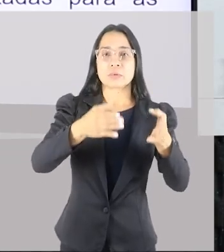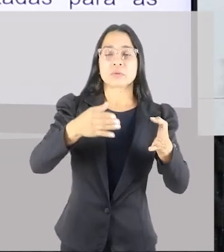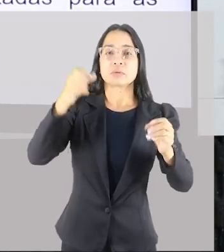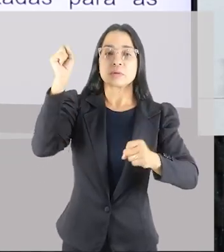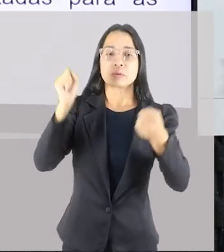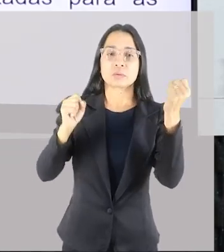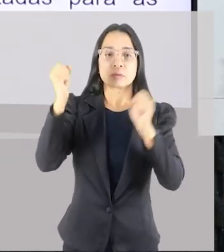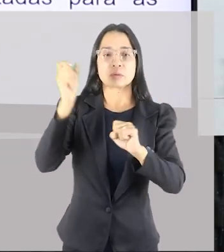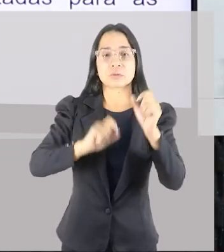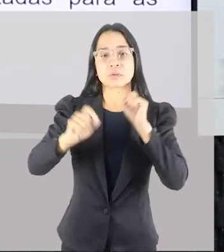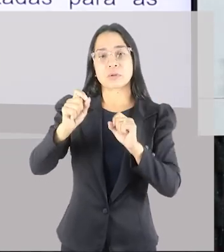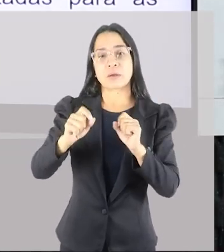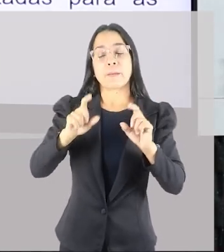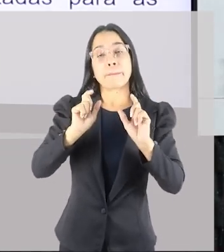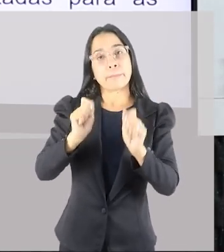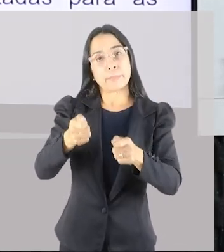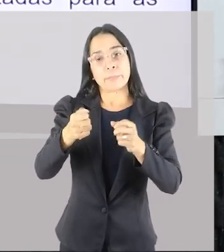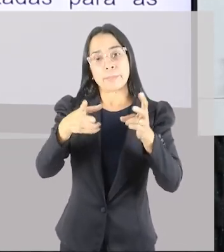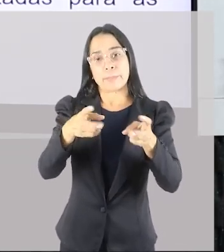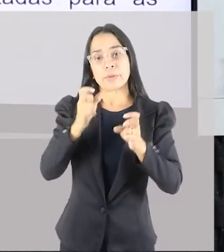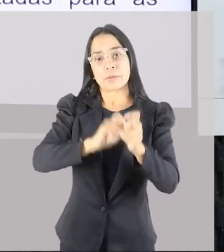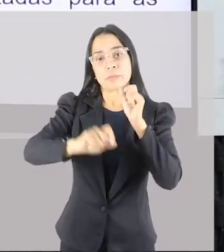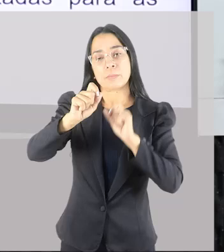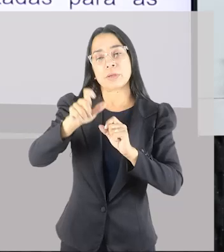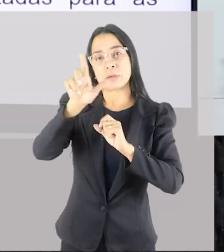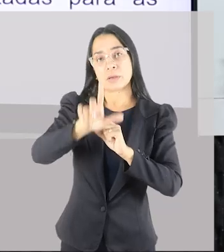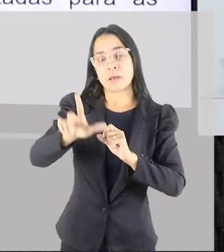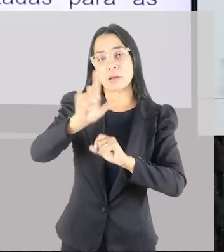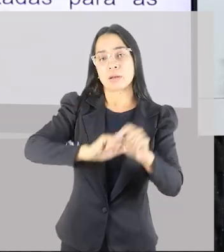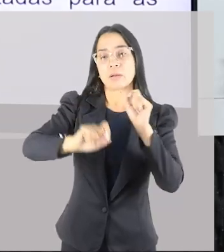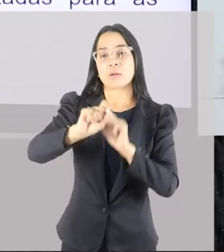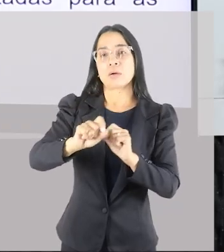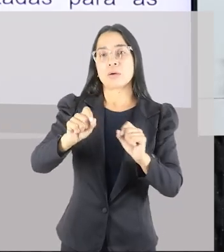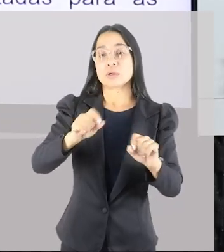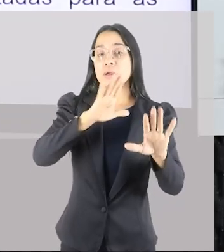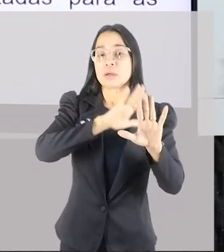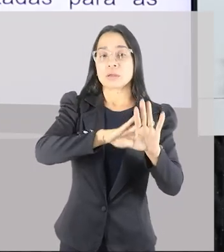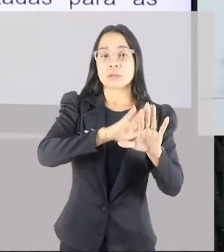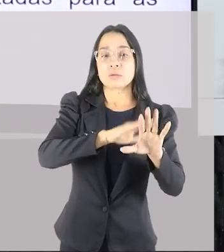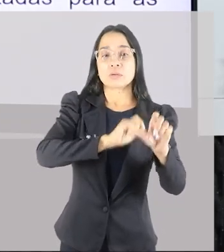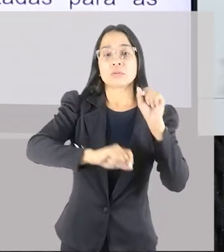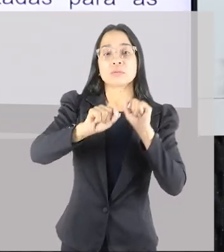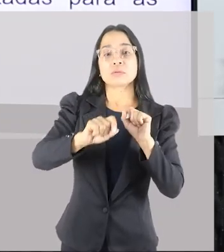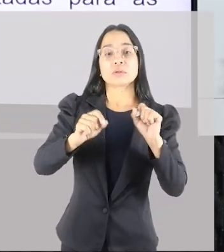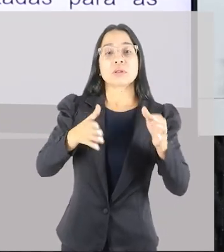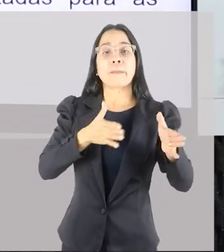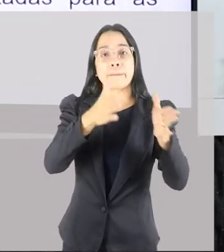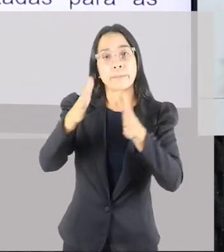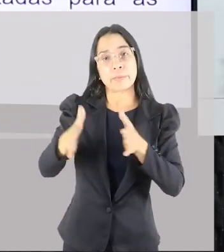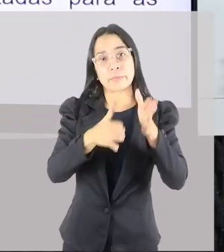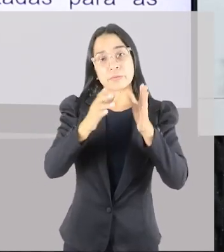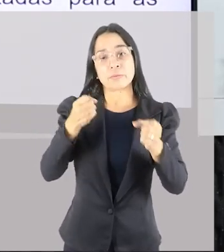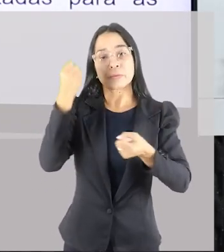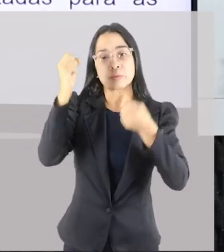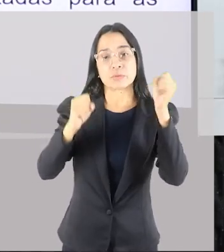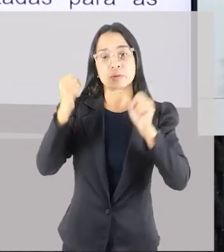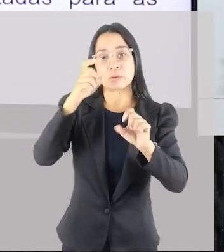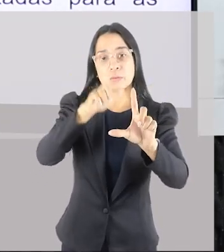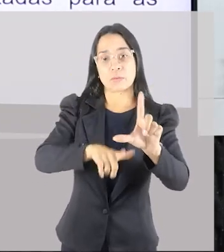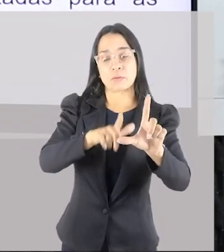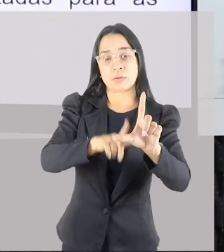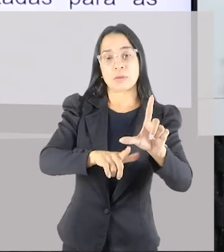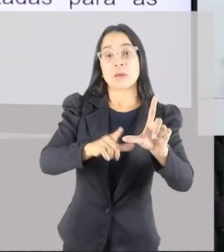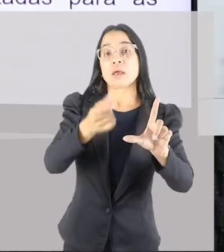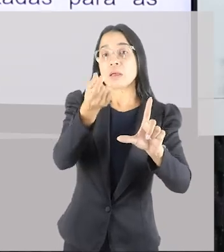ideológica da produção industrial capitalista é o qu vamos lá produzir artisticamente mercadorias voltadas para as diferenças